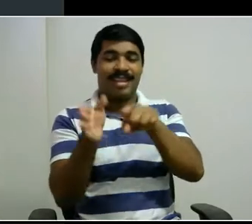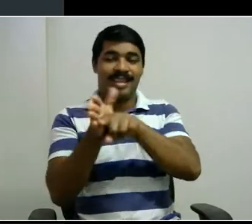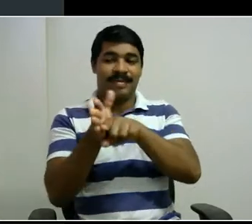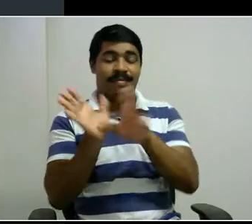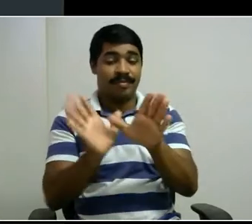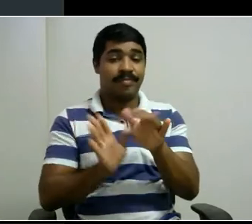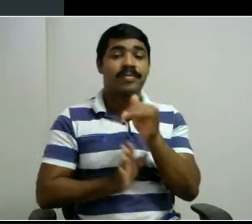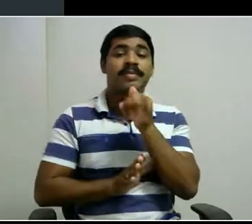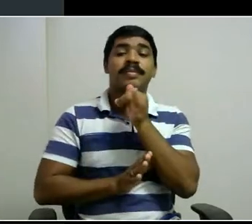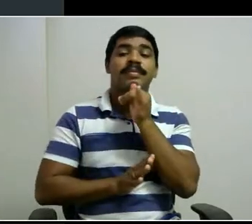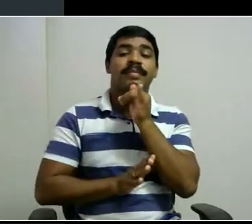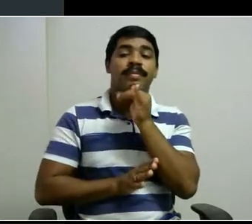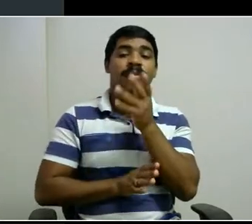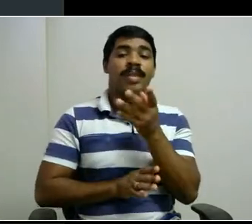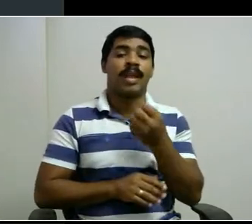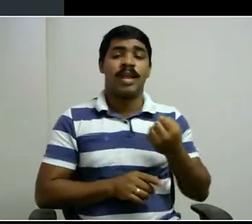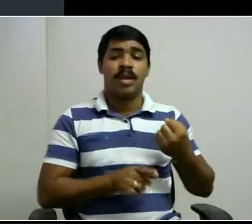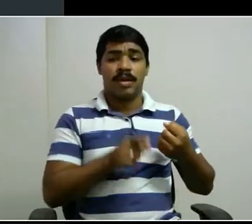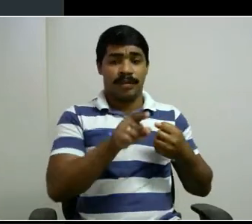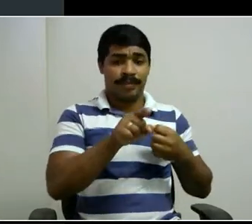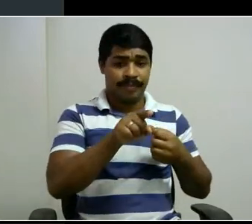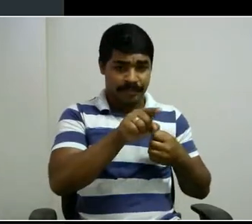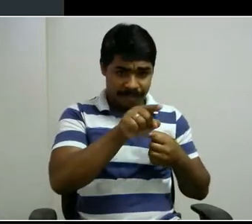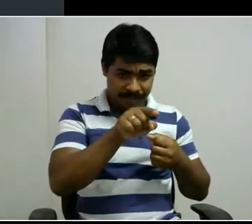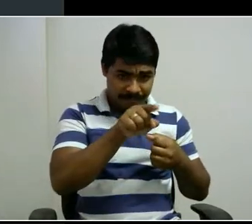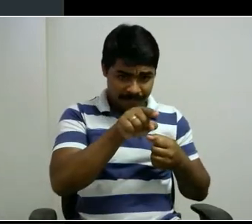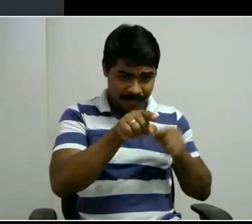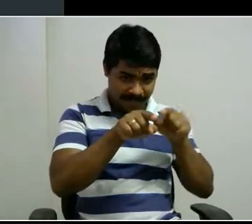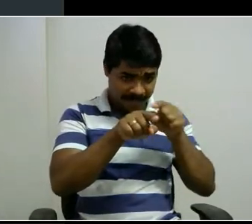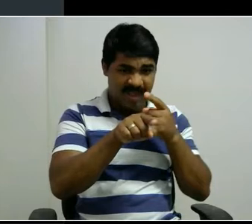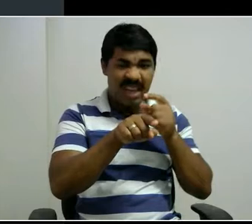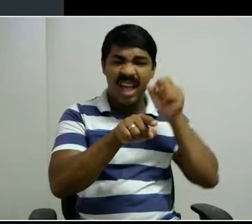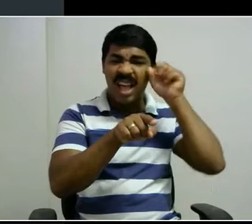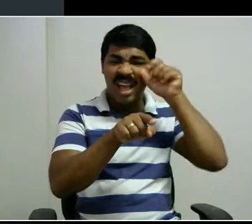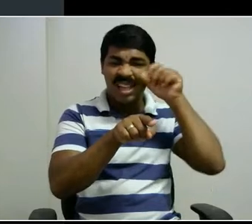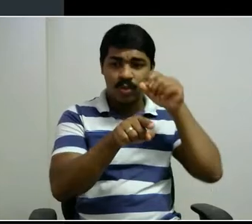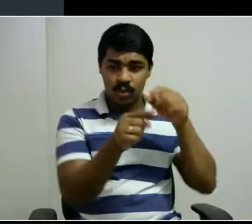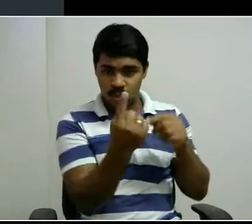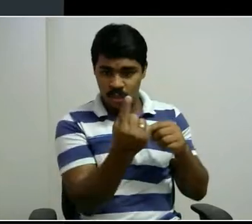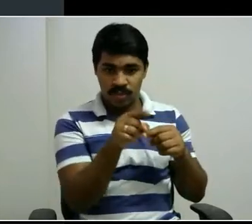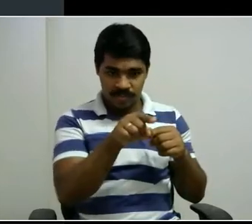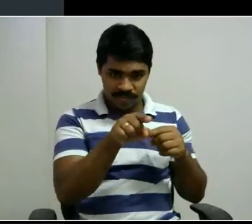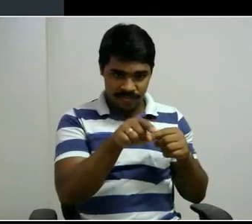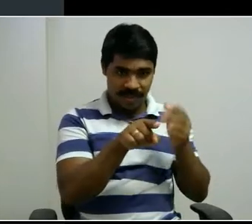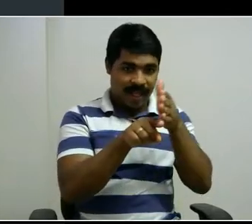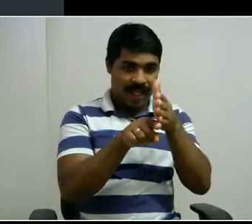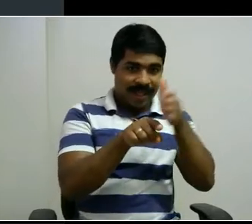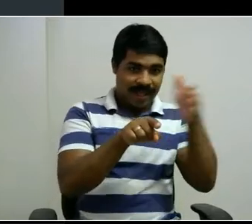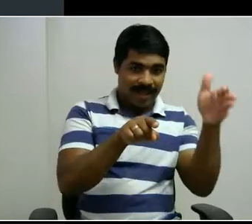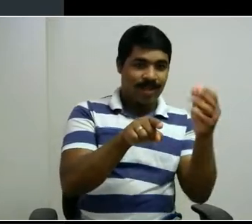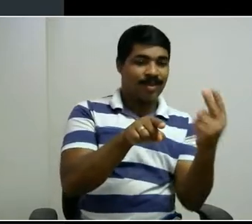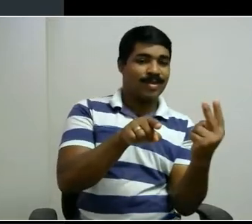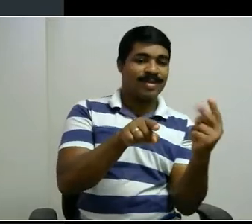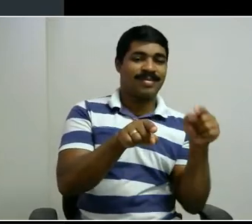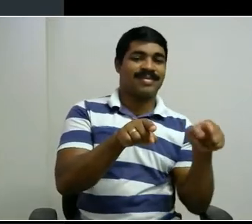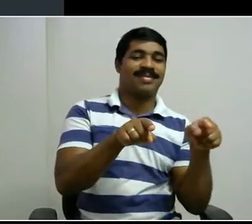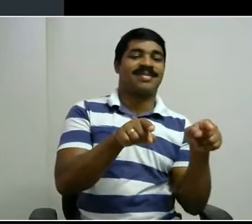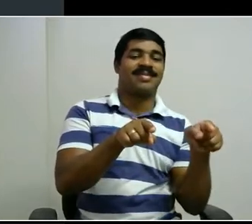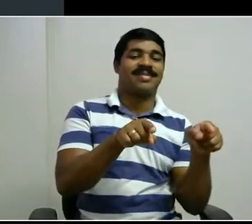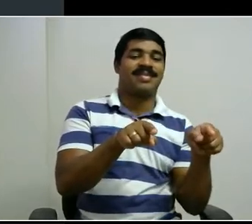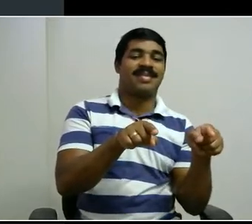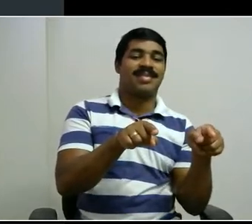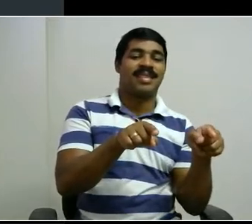exemplo, se eu pegar aqui um número 2, por exemplo, que está na frente do 1, se eu pegar o número 2, substituindo a função, eu tenho certeza que o